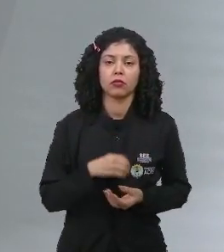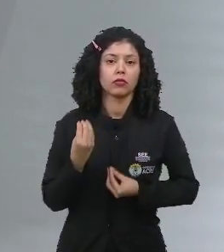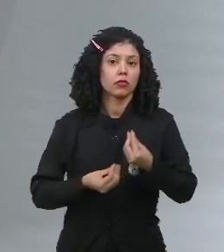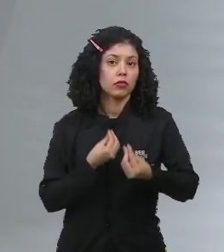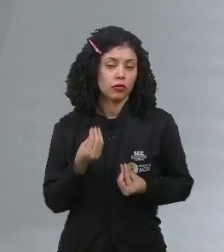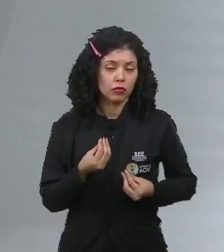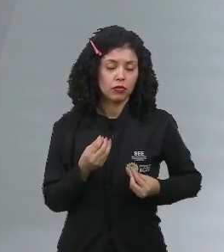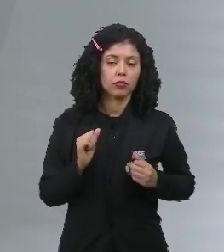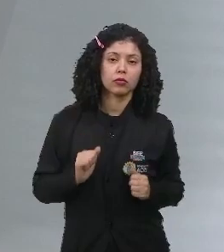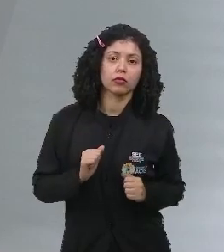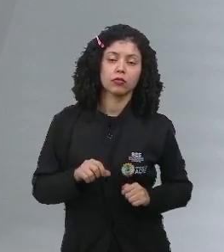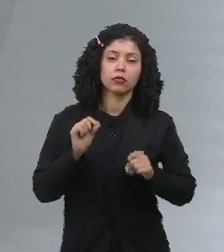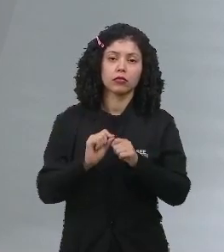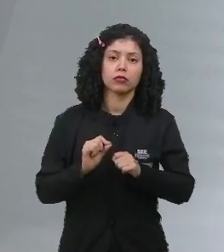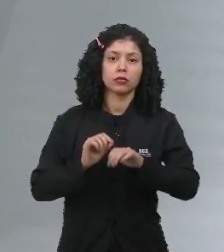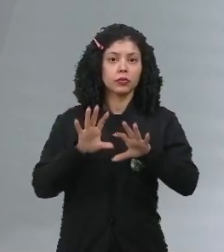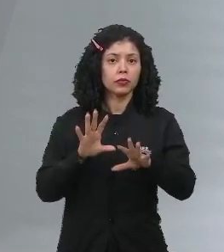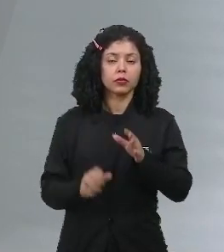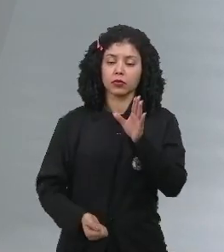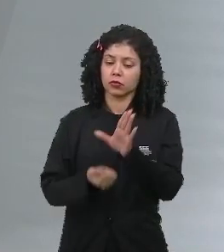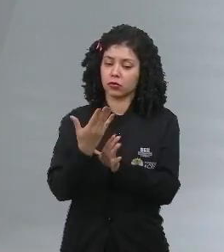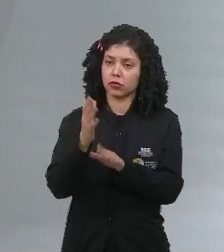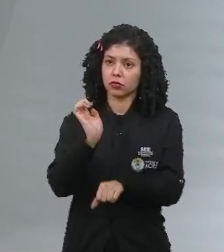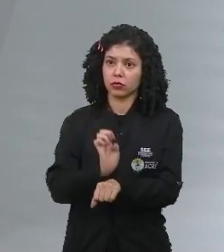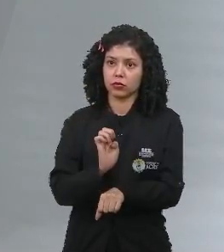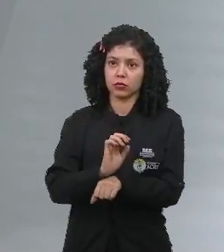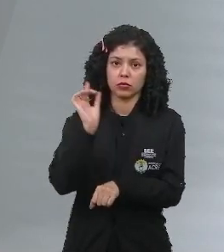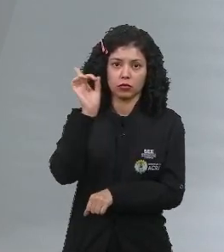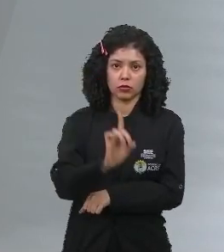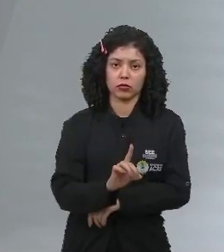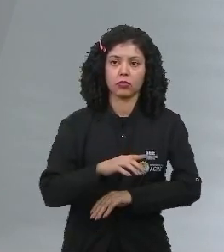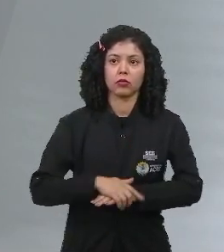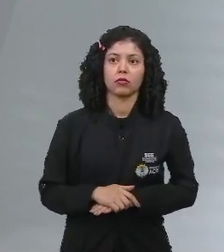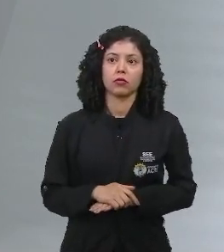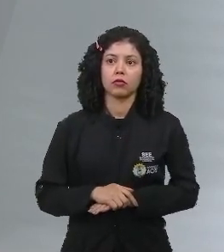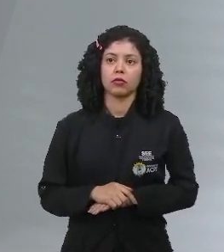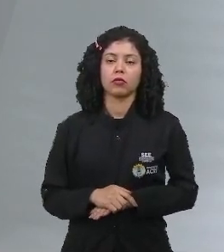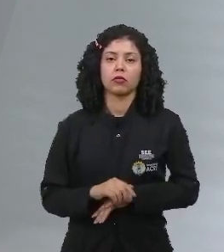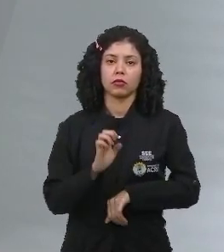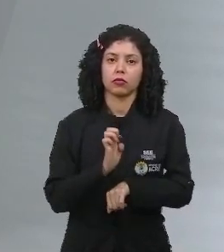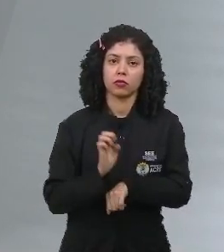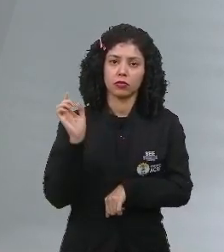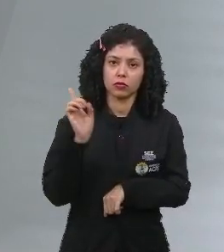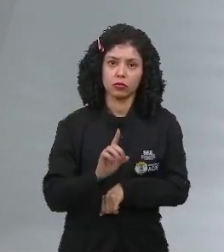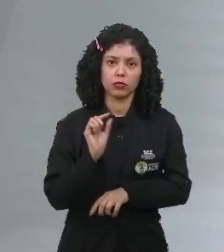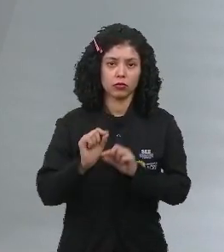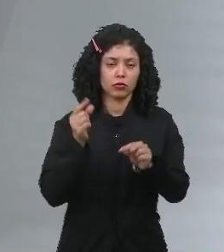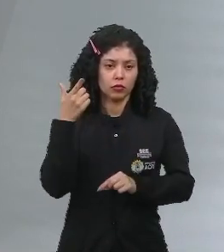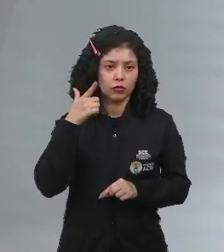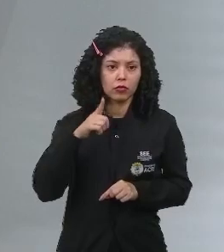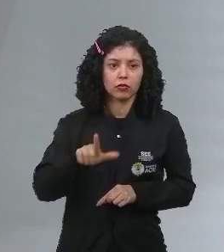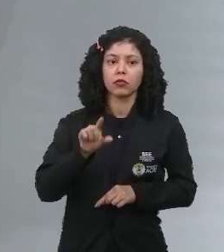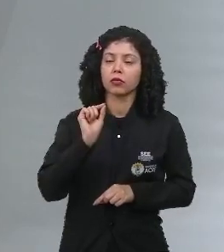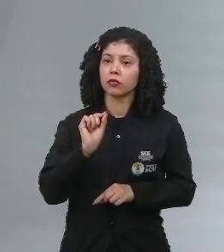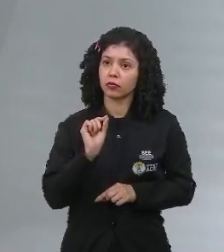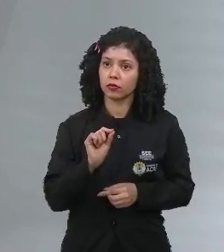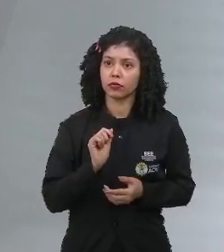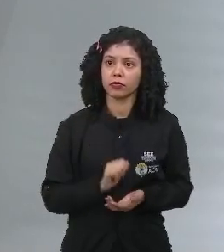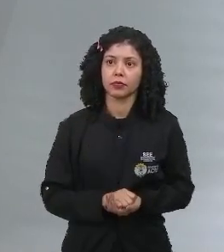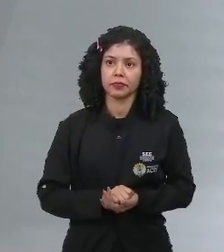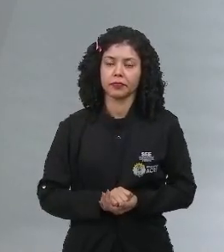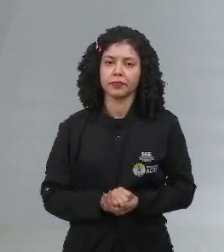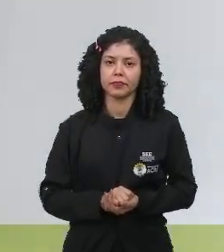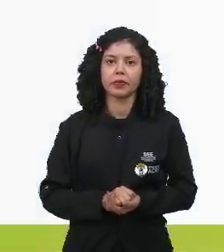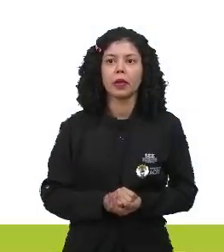modo a gente pode fazer isso criando o estado de direito e o estado de direito ele vai garantir o quê em primeiro